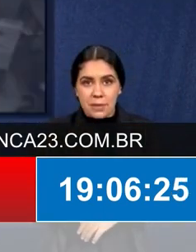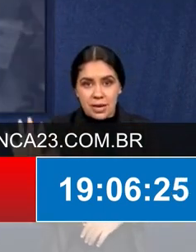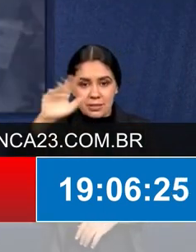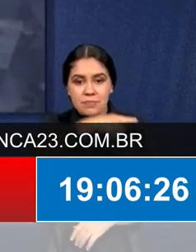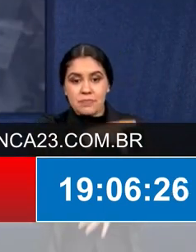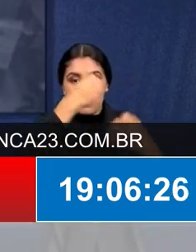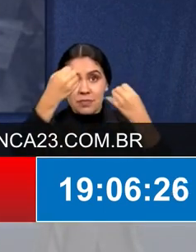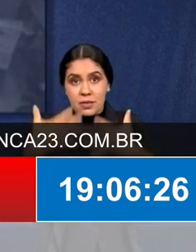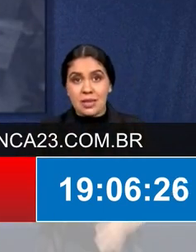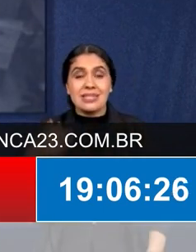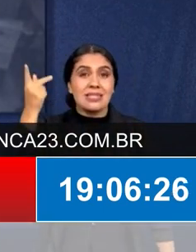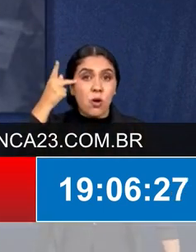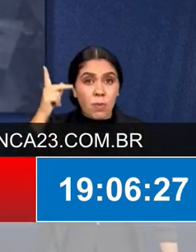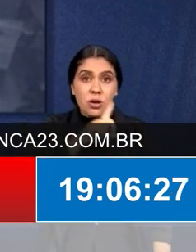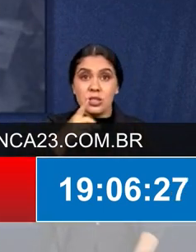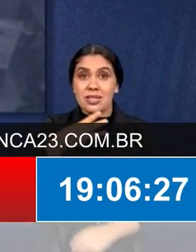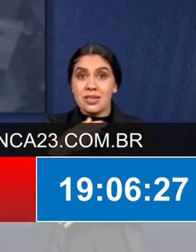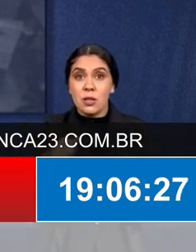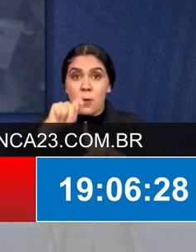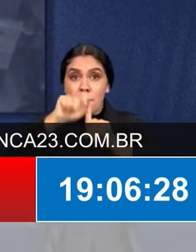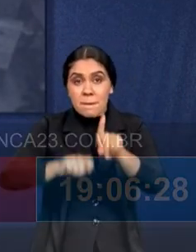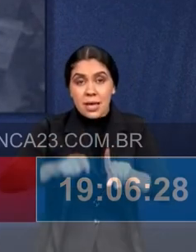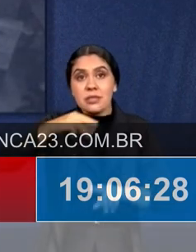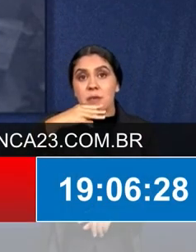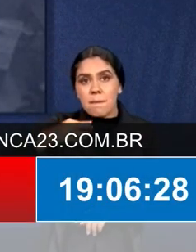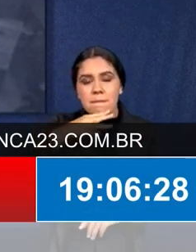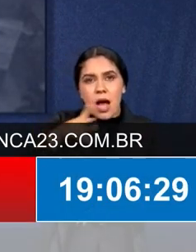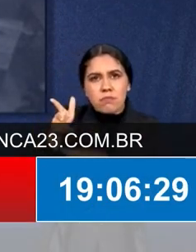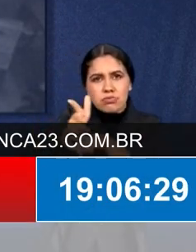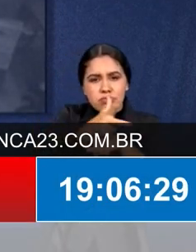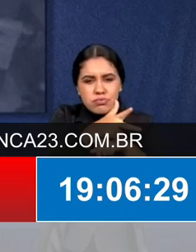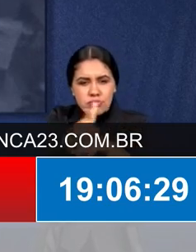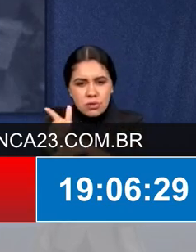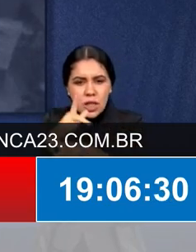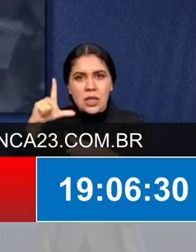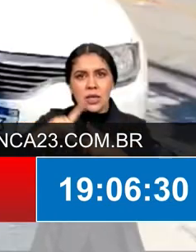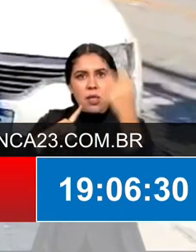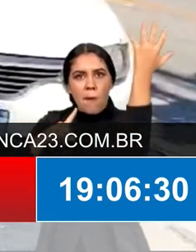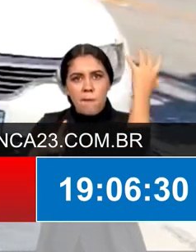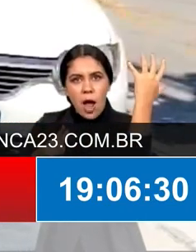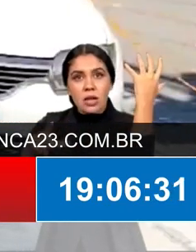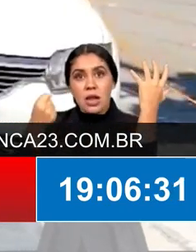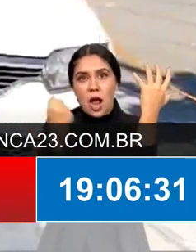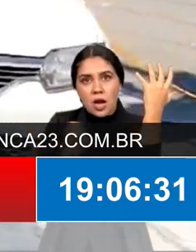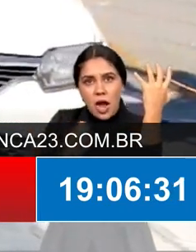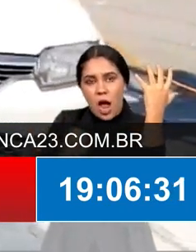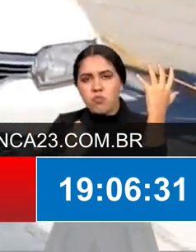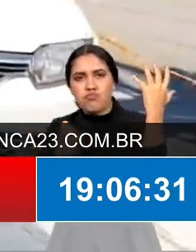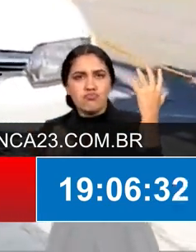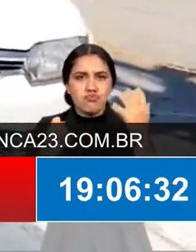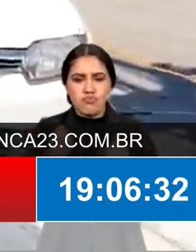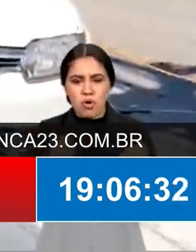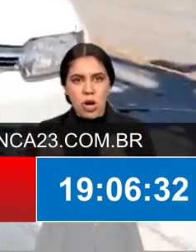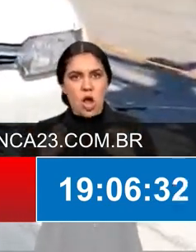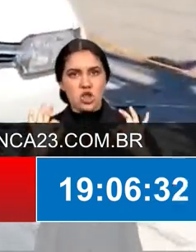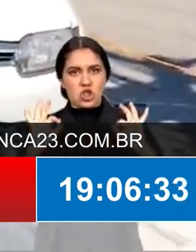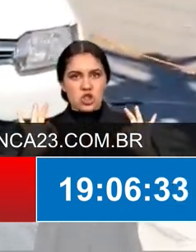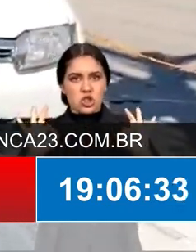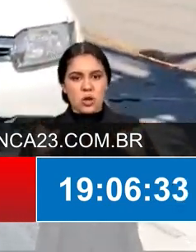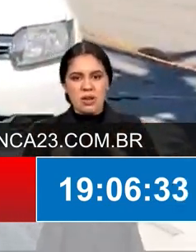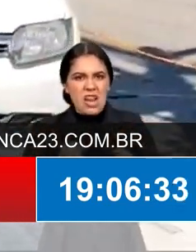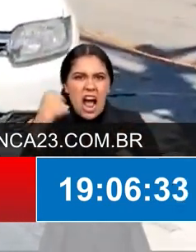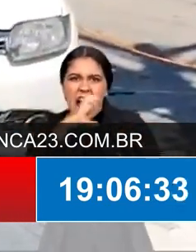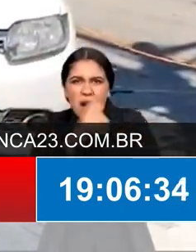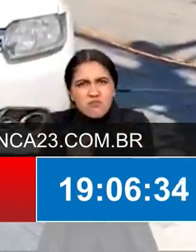Paulo, 31 de março. As câmeras flagram um Porsche colidindo com um Sandero. O motorista do carro de luxo dirigia em